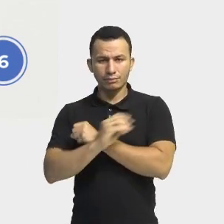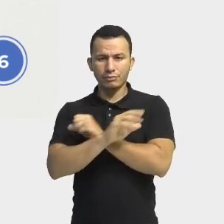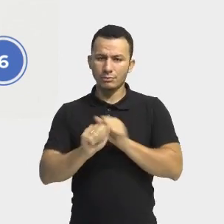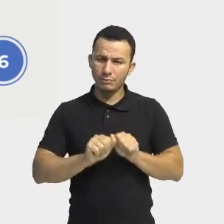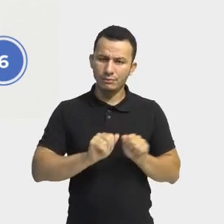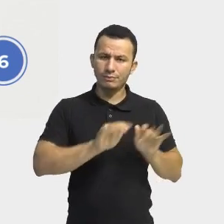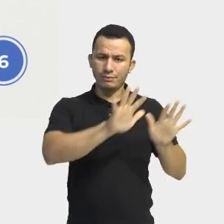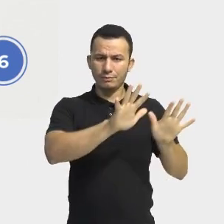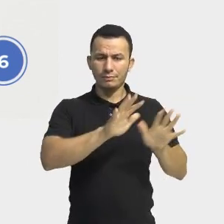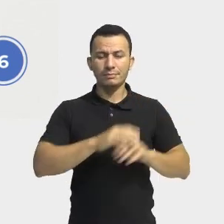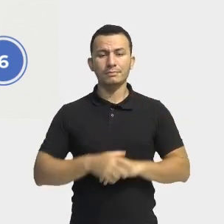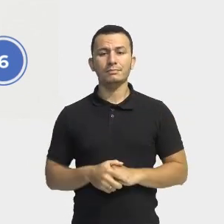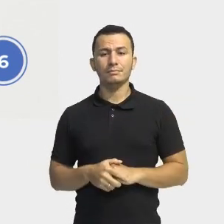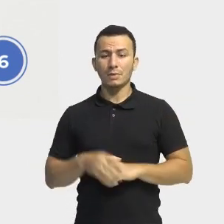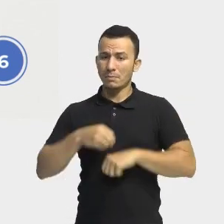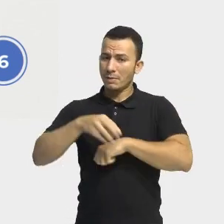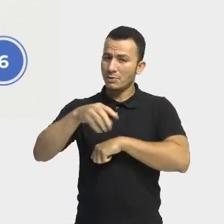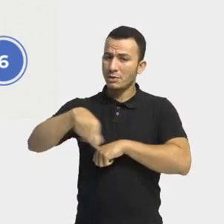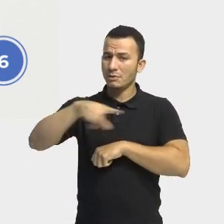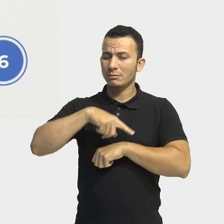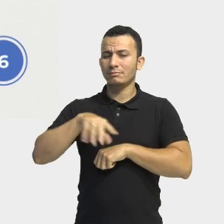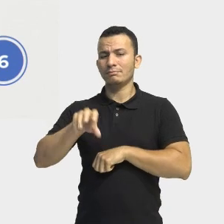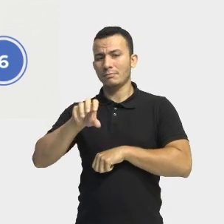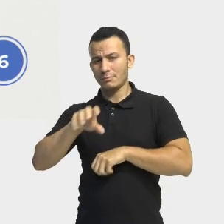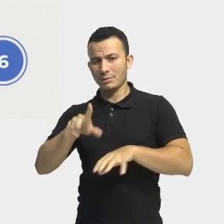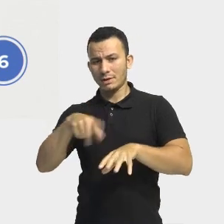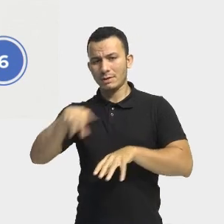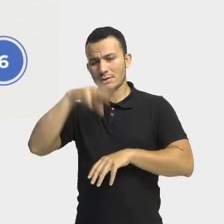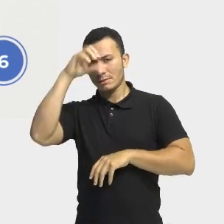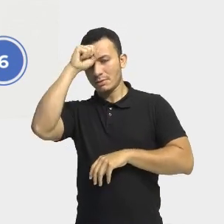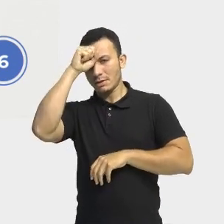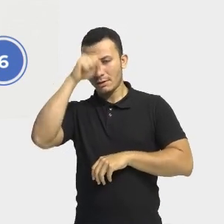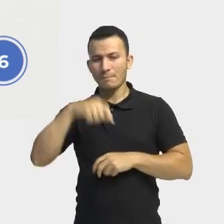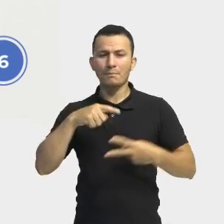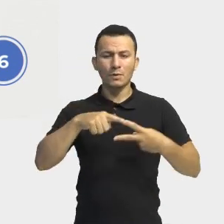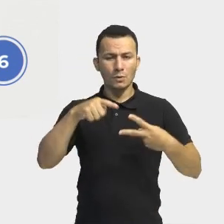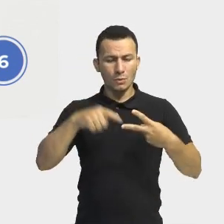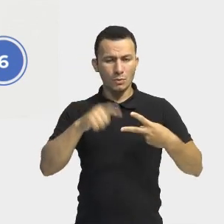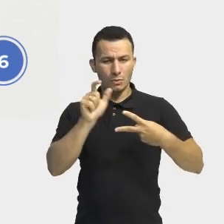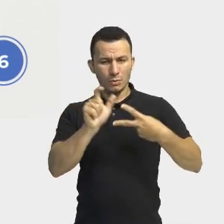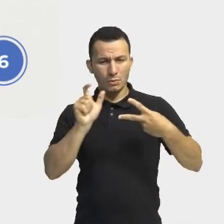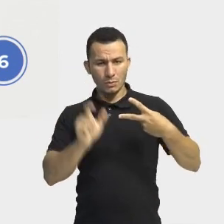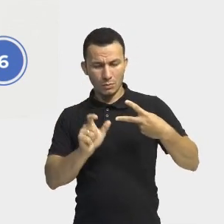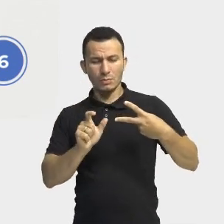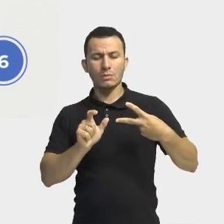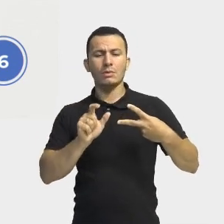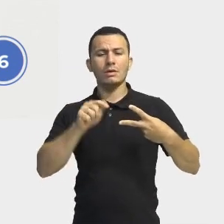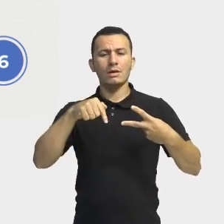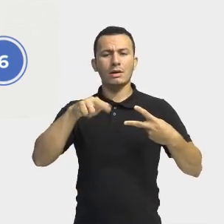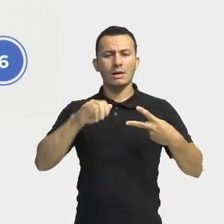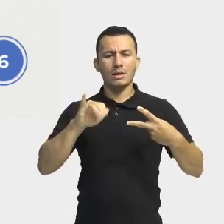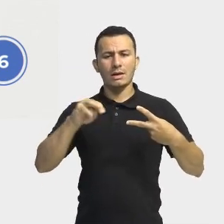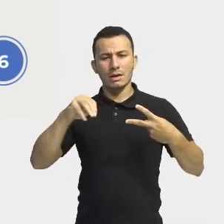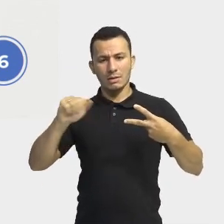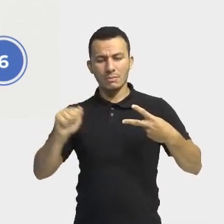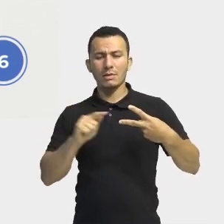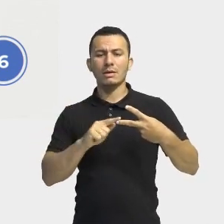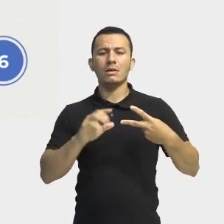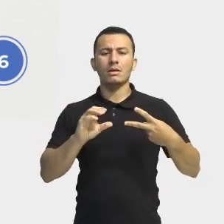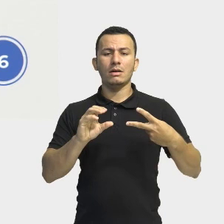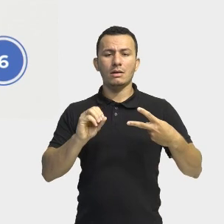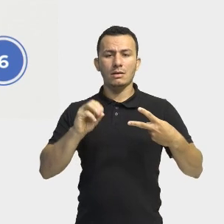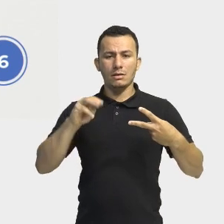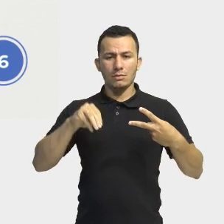palavras, uma dica para a vida. Não esqueça, falou em queima, falou em combustão, aí é um processo exotérmico. Está liberando muito